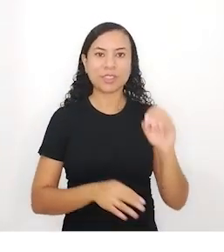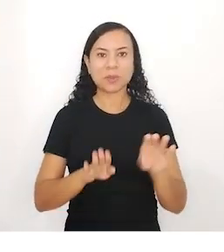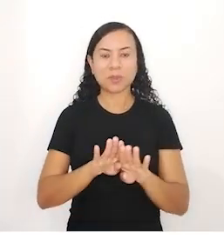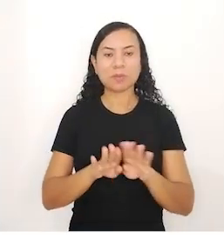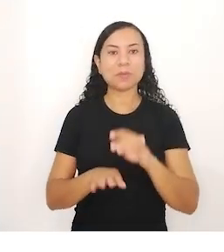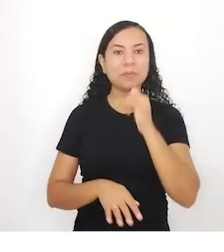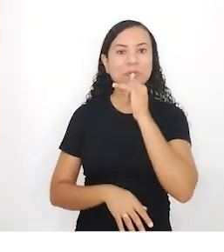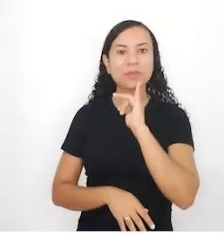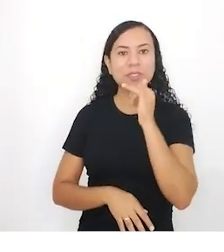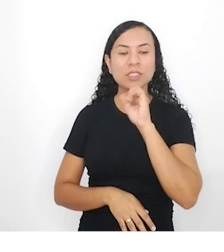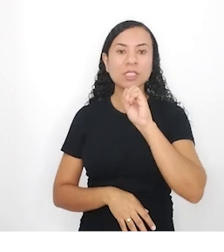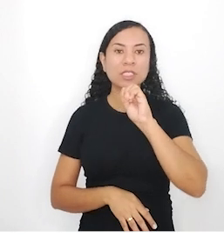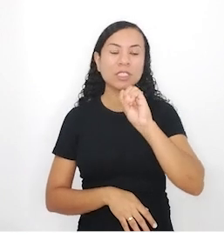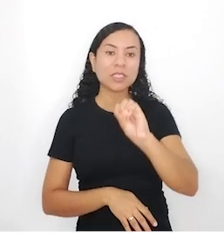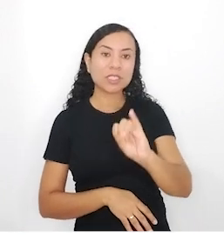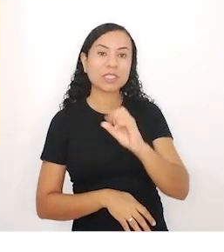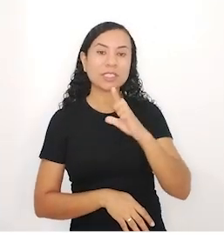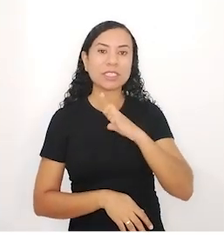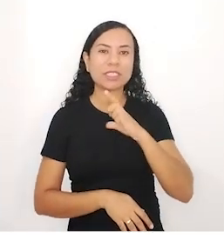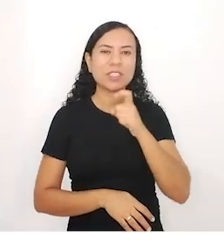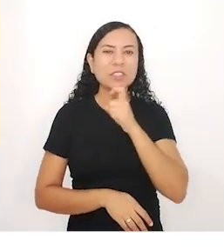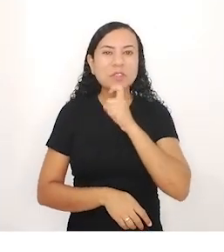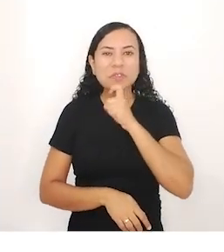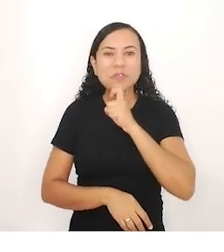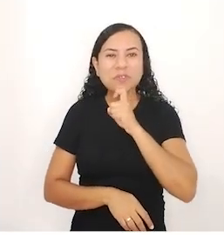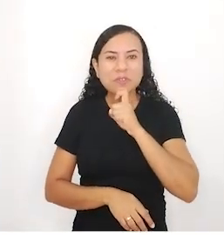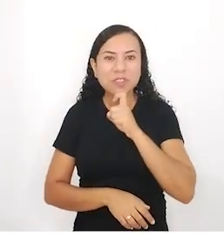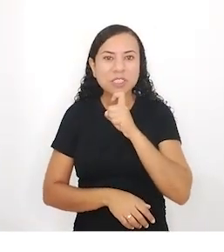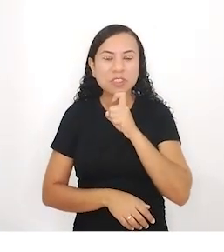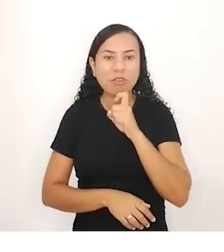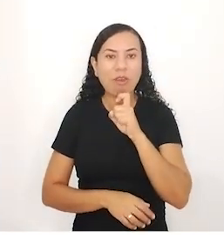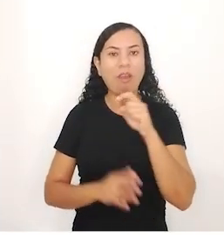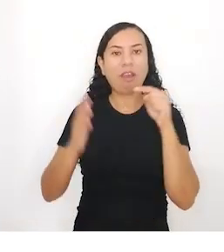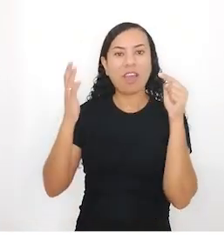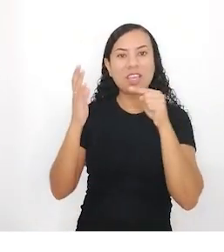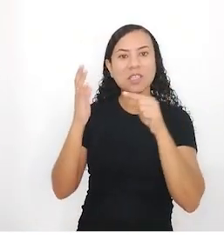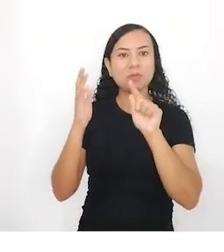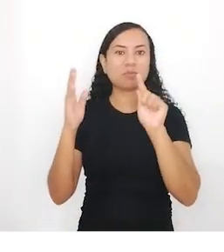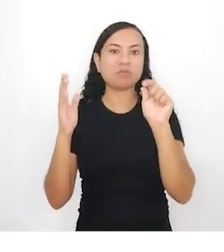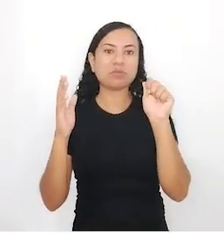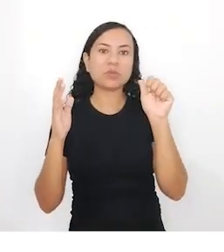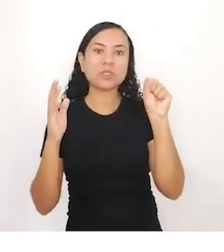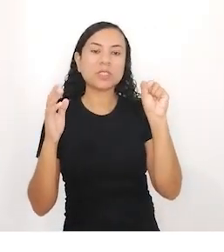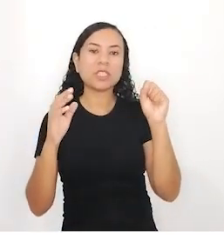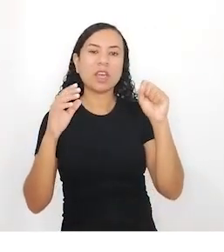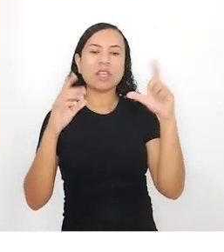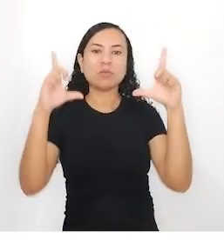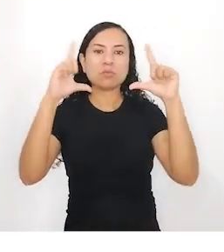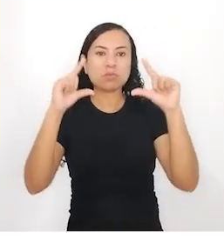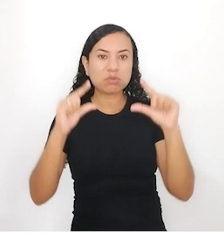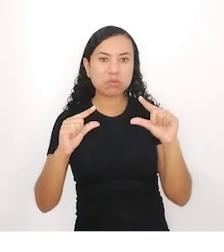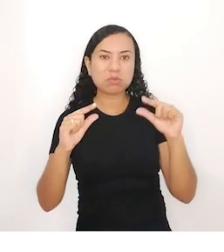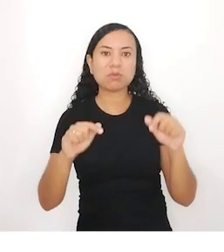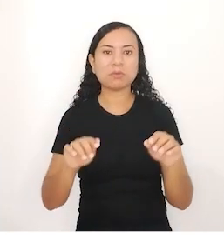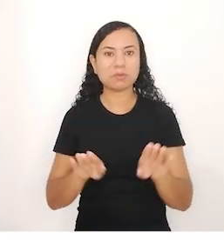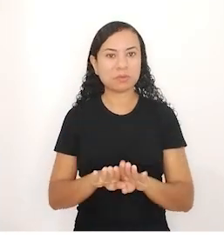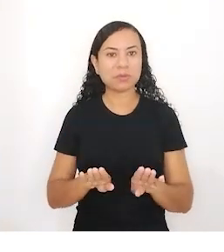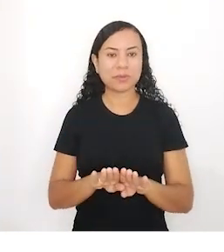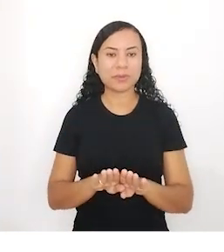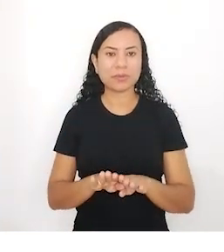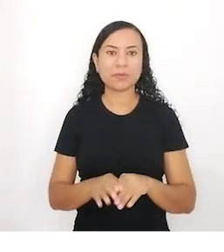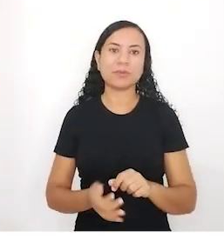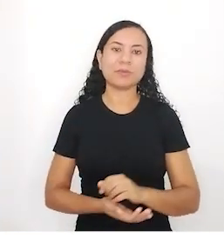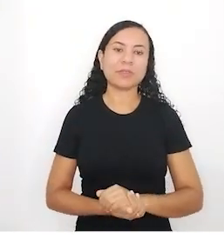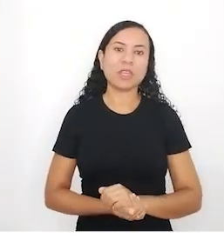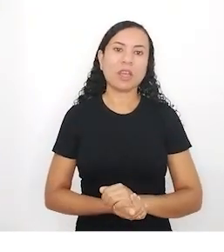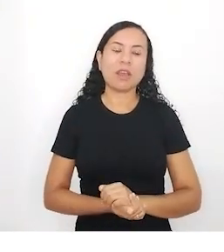baixa temperatura, ou seja, baixas temperaturas, você não tem uma boa distribuição desse gás. Então, uma estratégia para